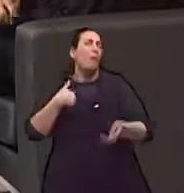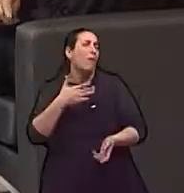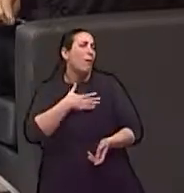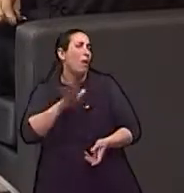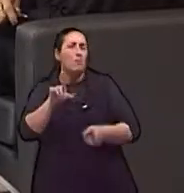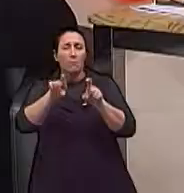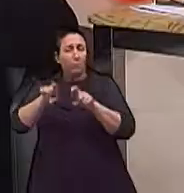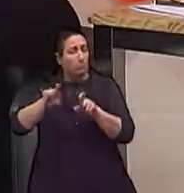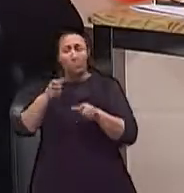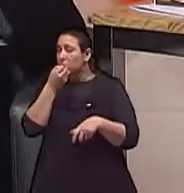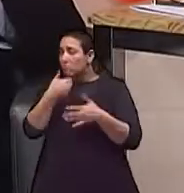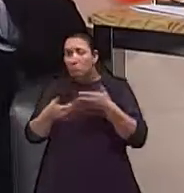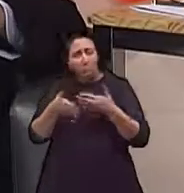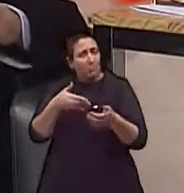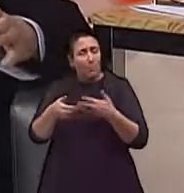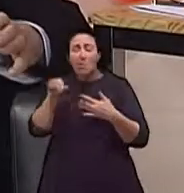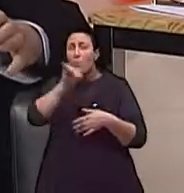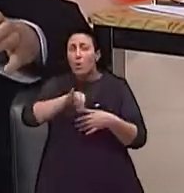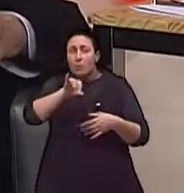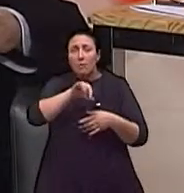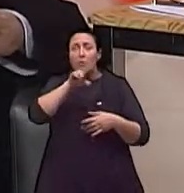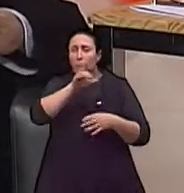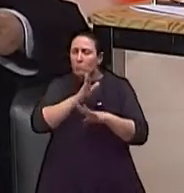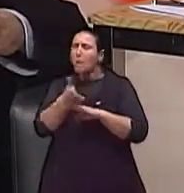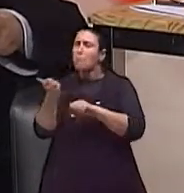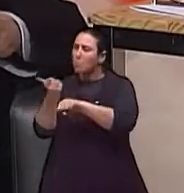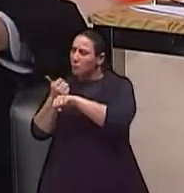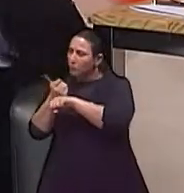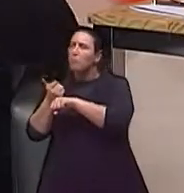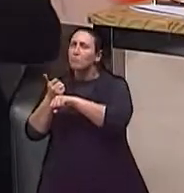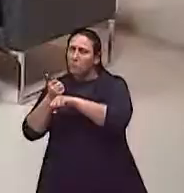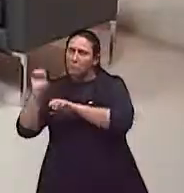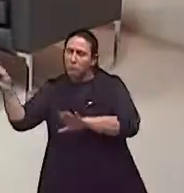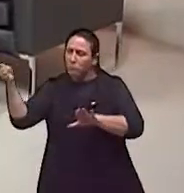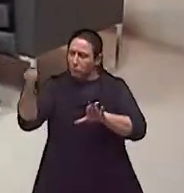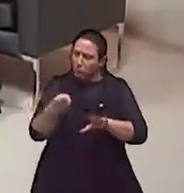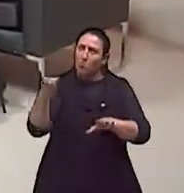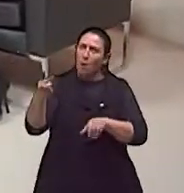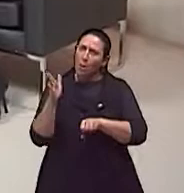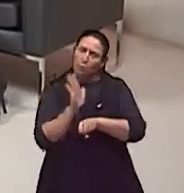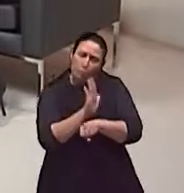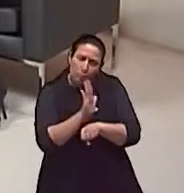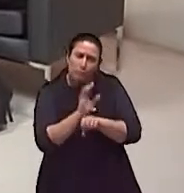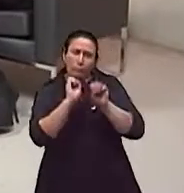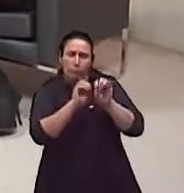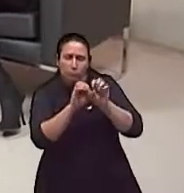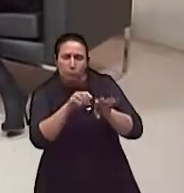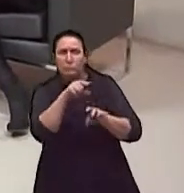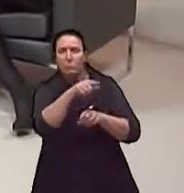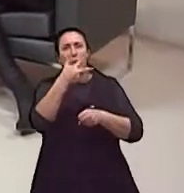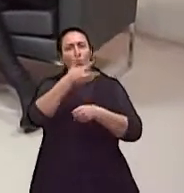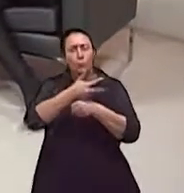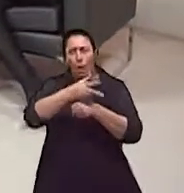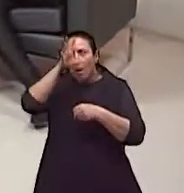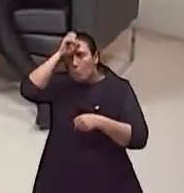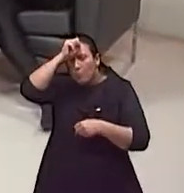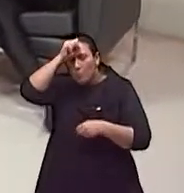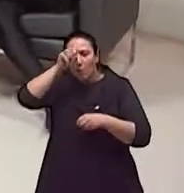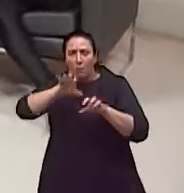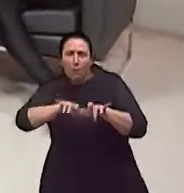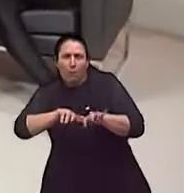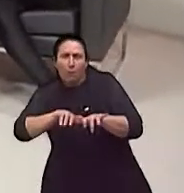máquina não faz mal hoje existem Profissionais que são contratados para ir da aula para idosos Exatamente